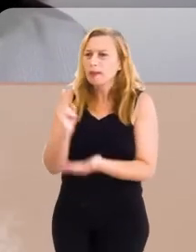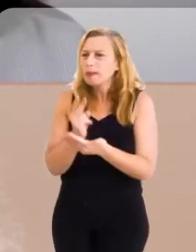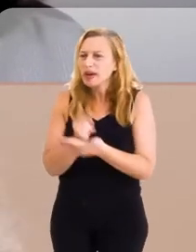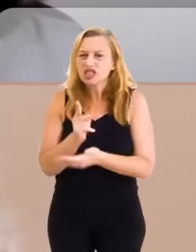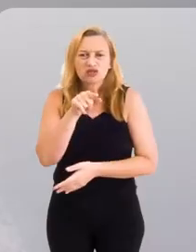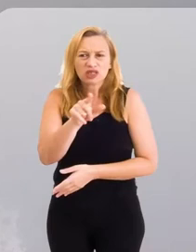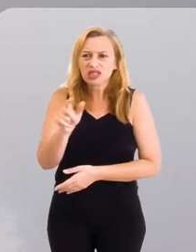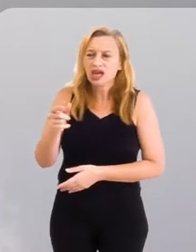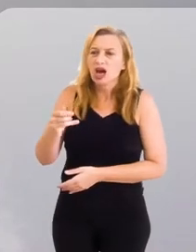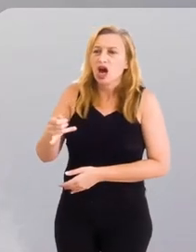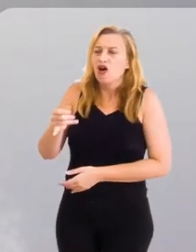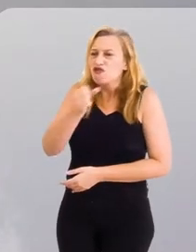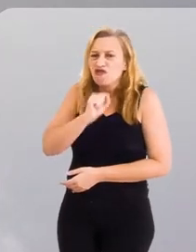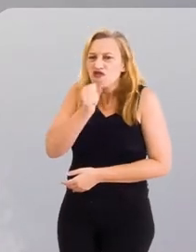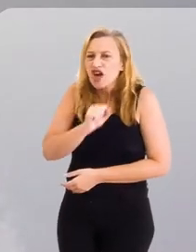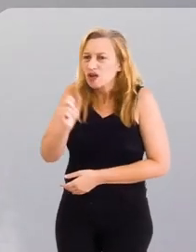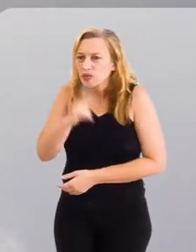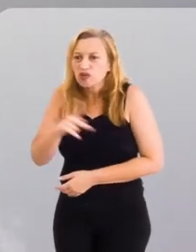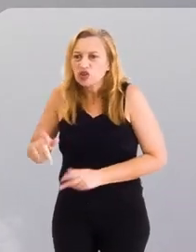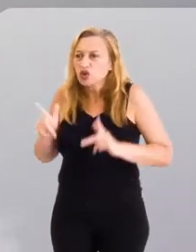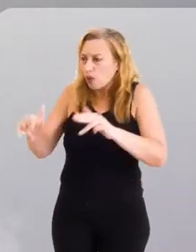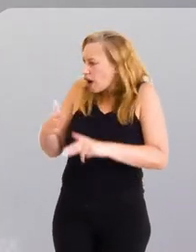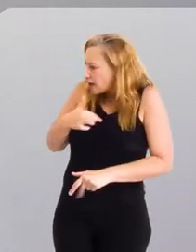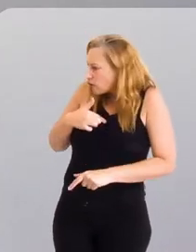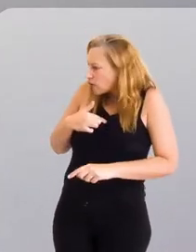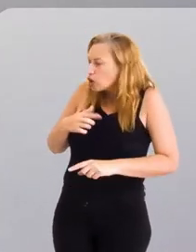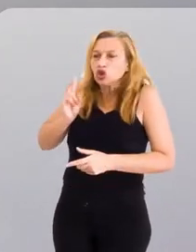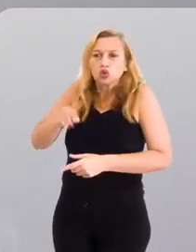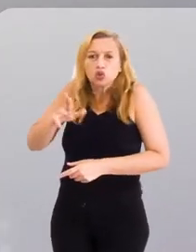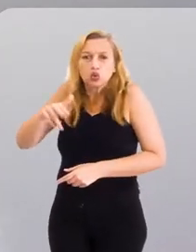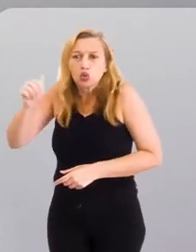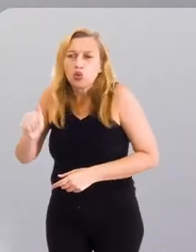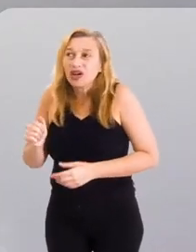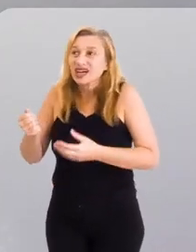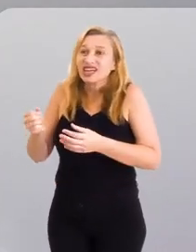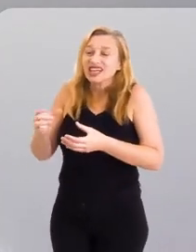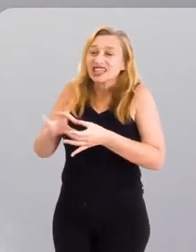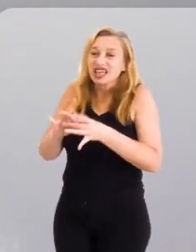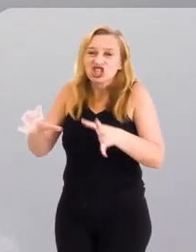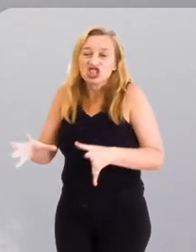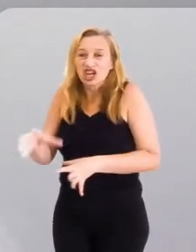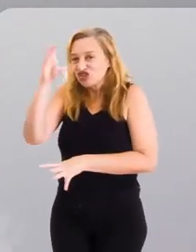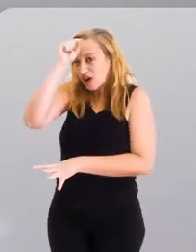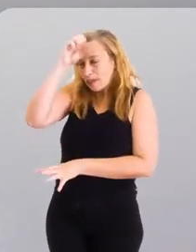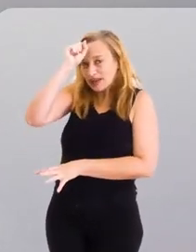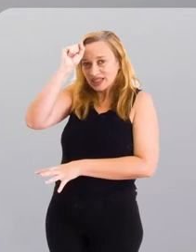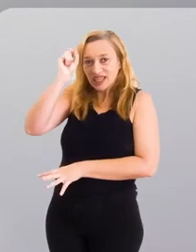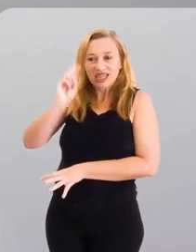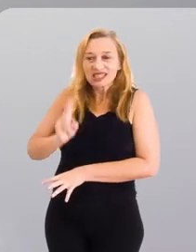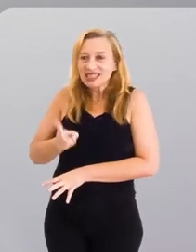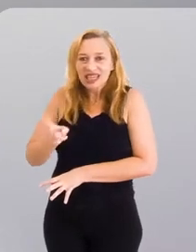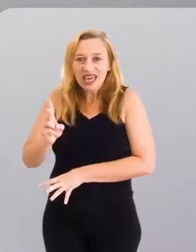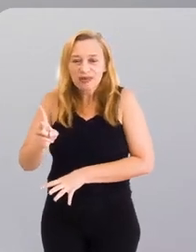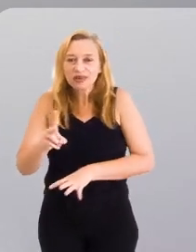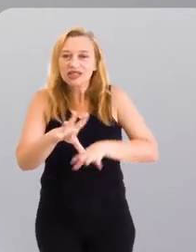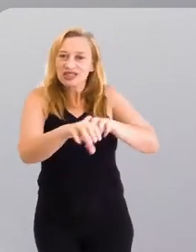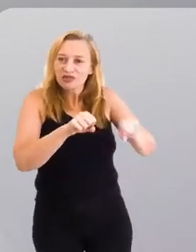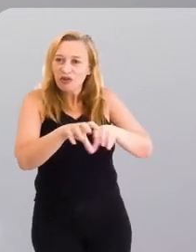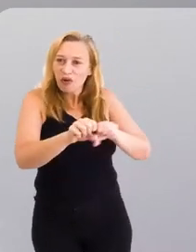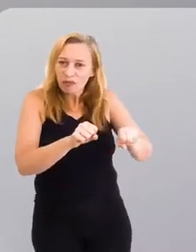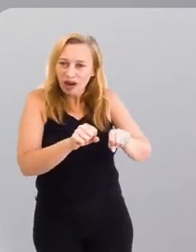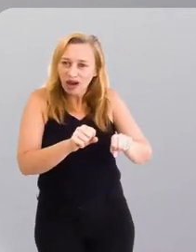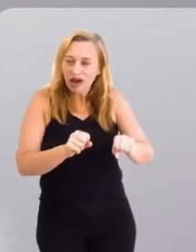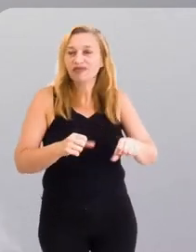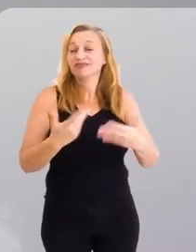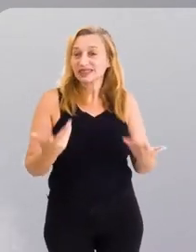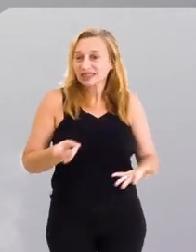nunca, ainda que você seja um professor antigo, como é o meu caso, nunca deixa de também receber aulas e ter que fazer reciclagens,